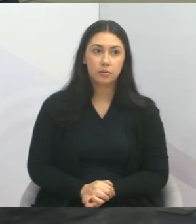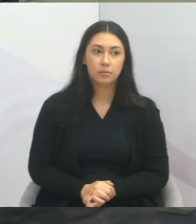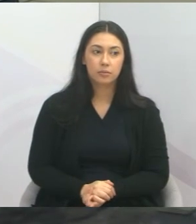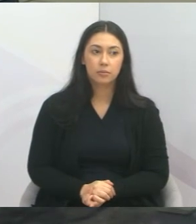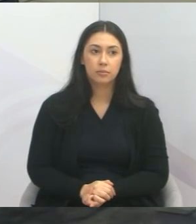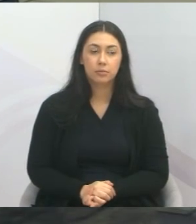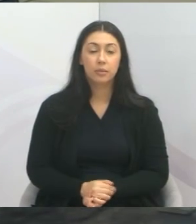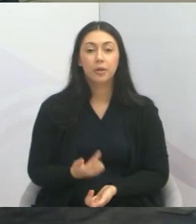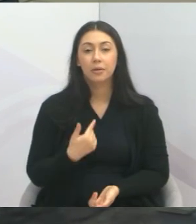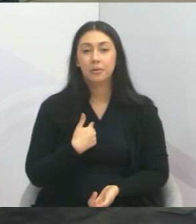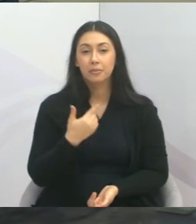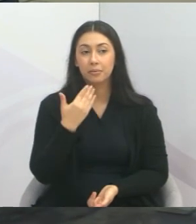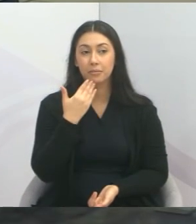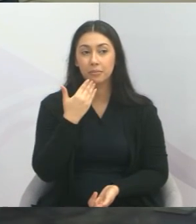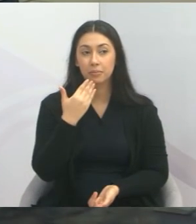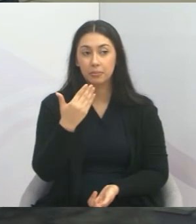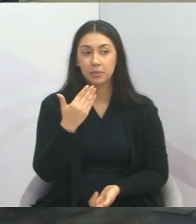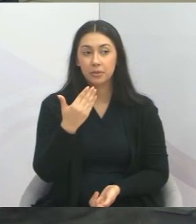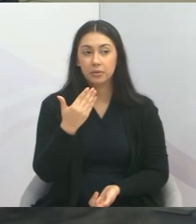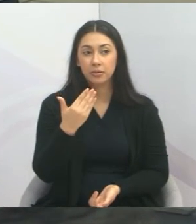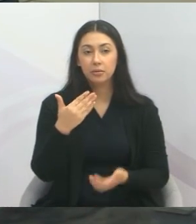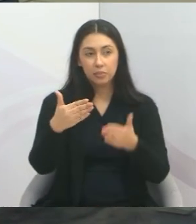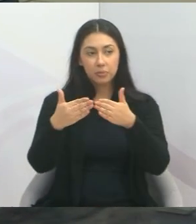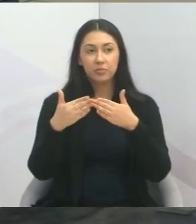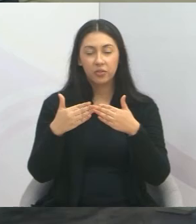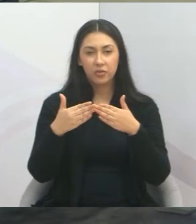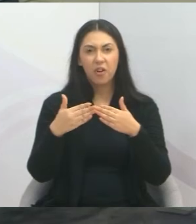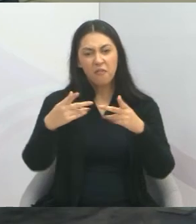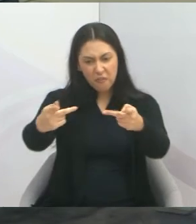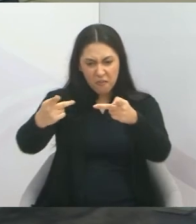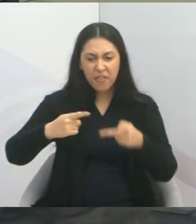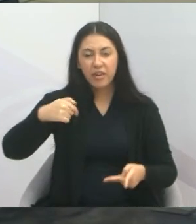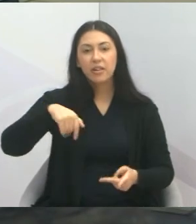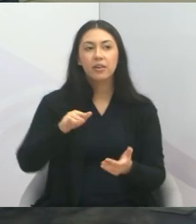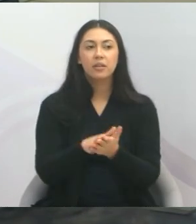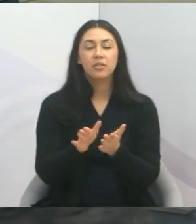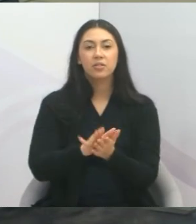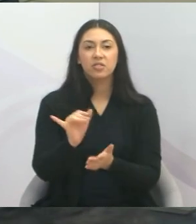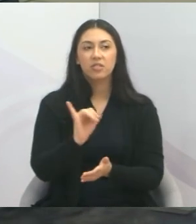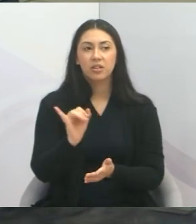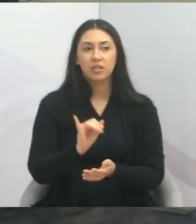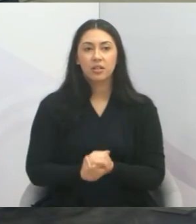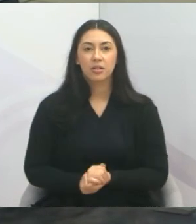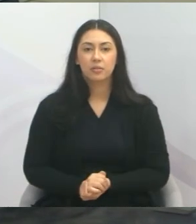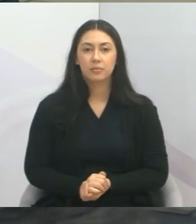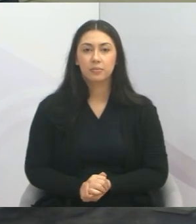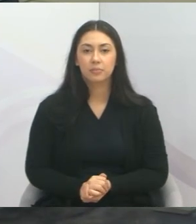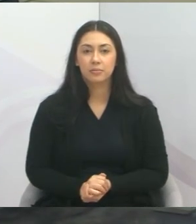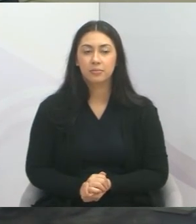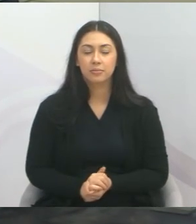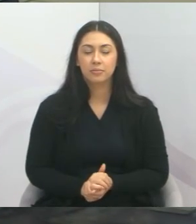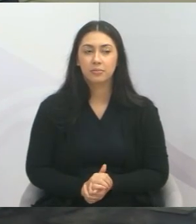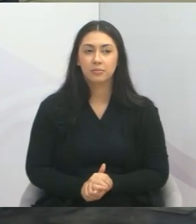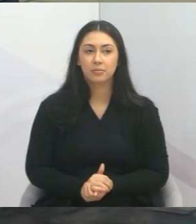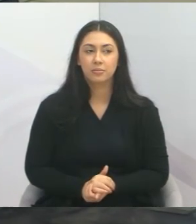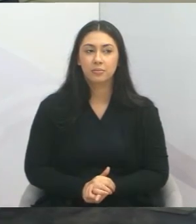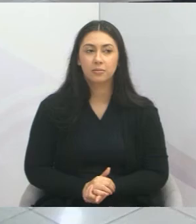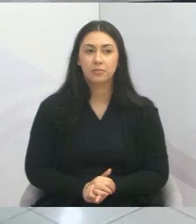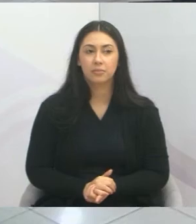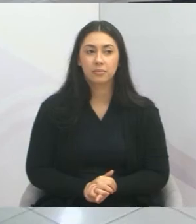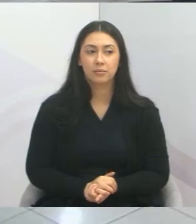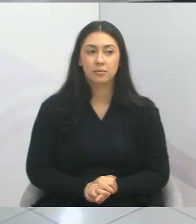cidade peço é de favor compareça na cidade de Jacareí não vem na hora de volta ou não